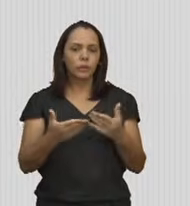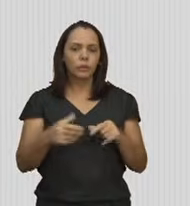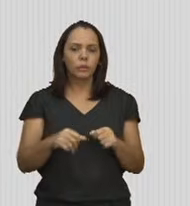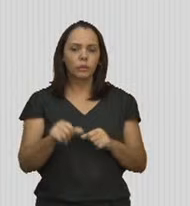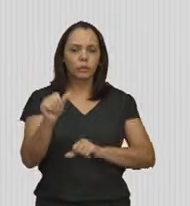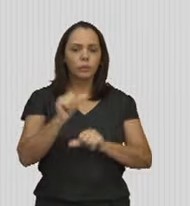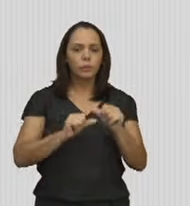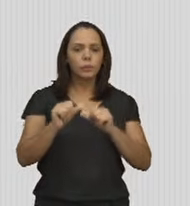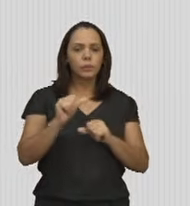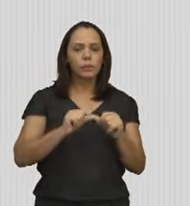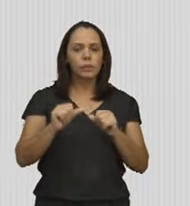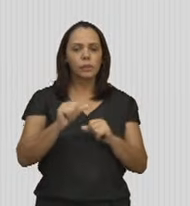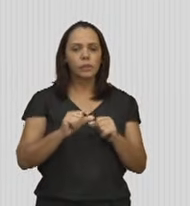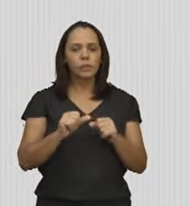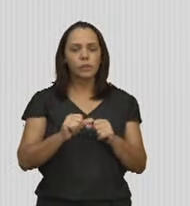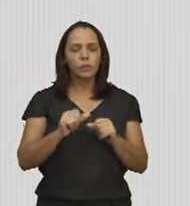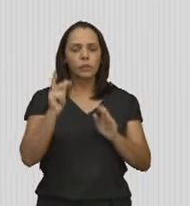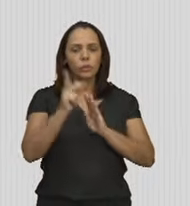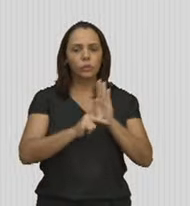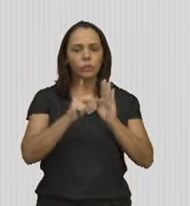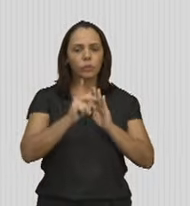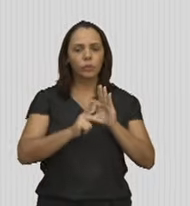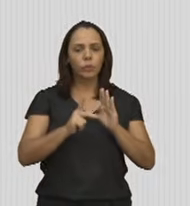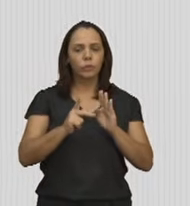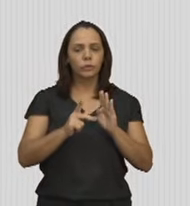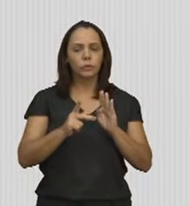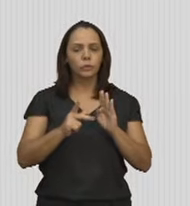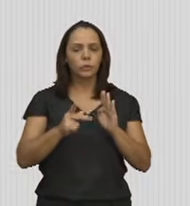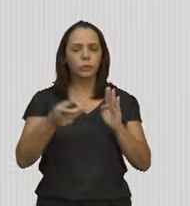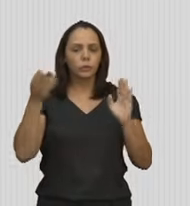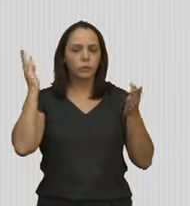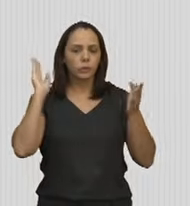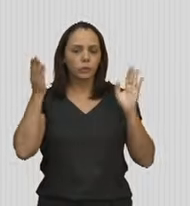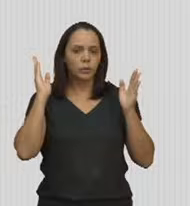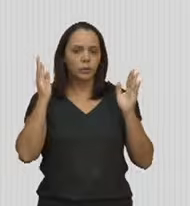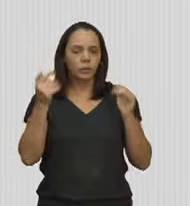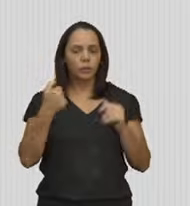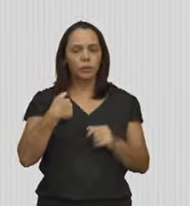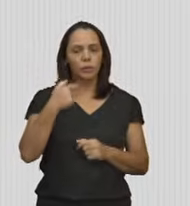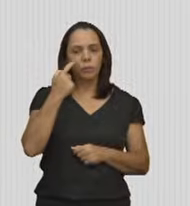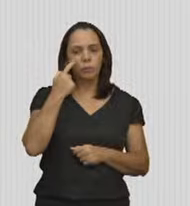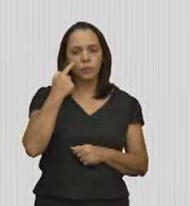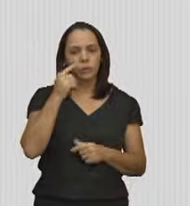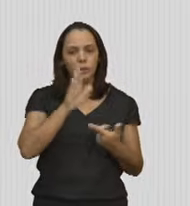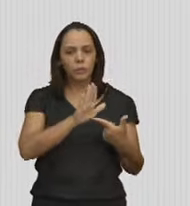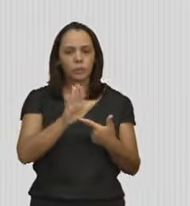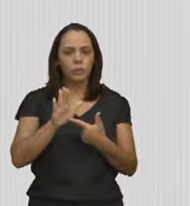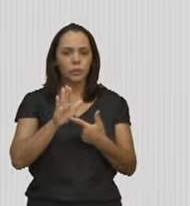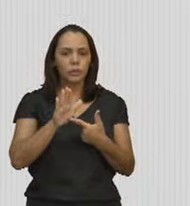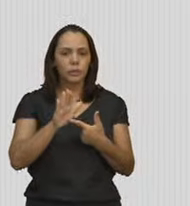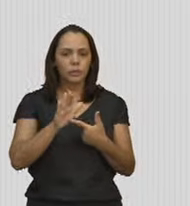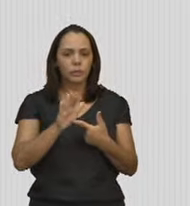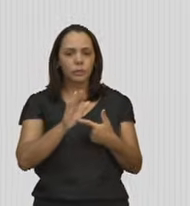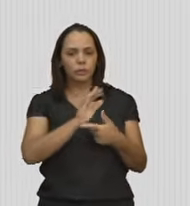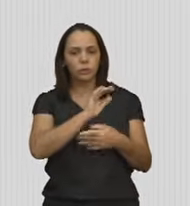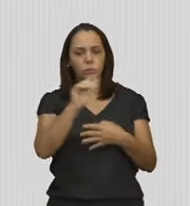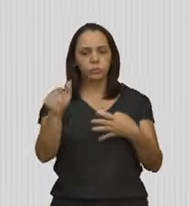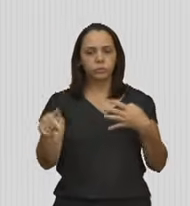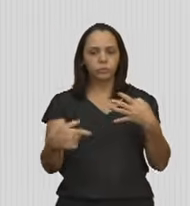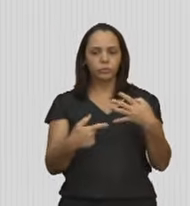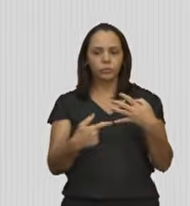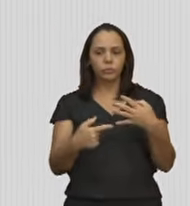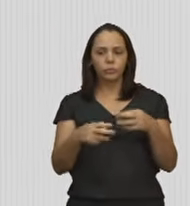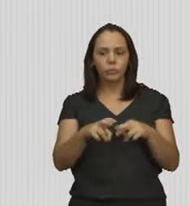aí, né, Neto, no Bom Prato Móvel, então imagino que ela aparece aí na pontinha inferior do nosso